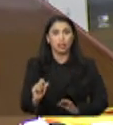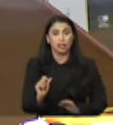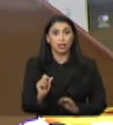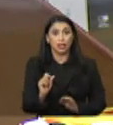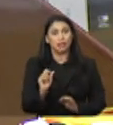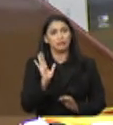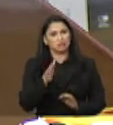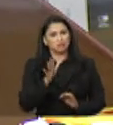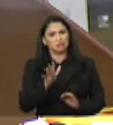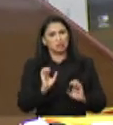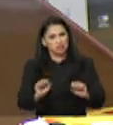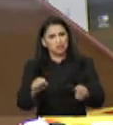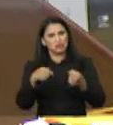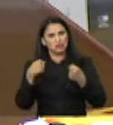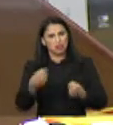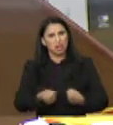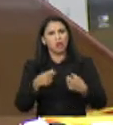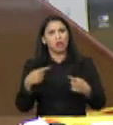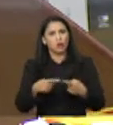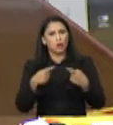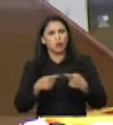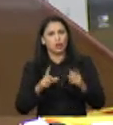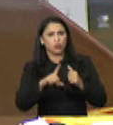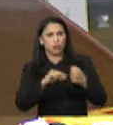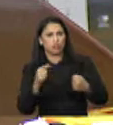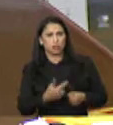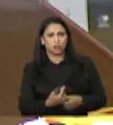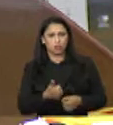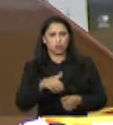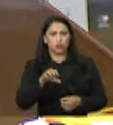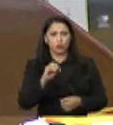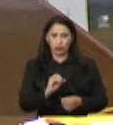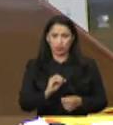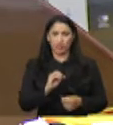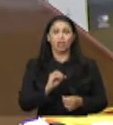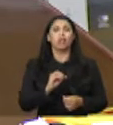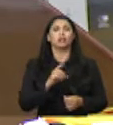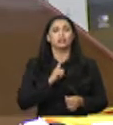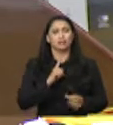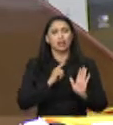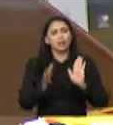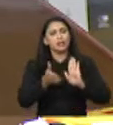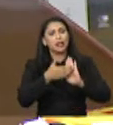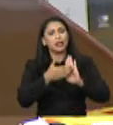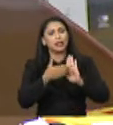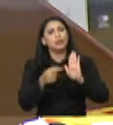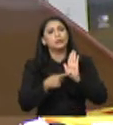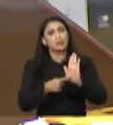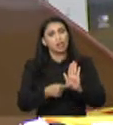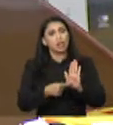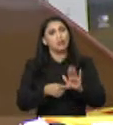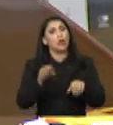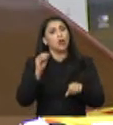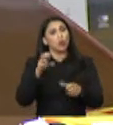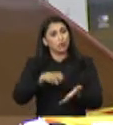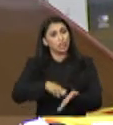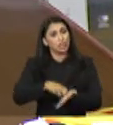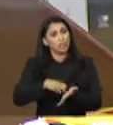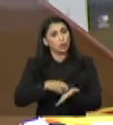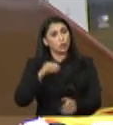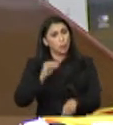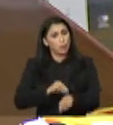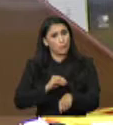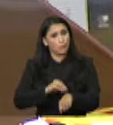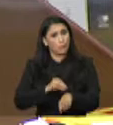Parte da doutrina já defendia a injustiça do enquadramento dado pelo artigo 10 da Lei 8.429 ao permitir condenações por poças ainda